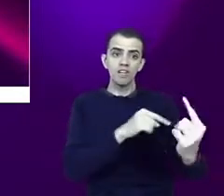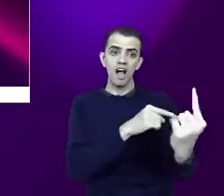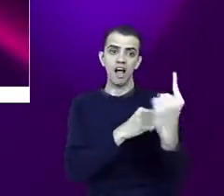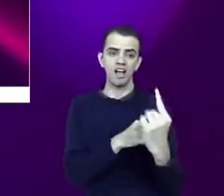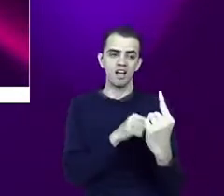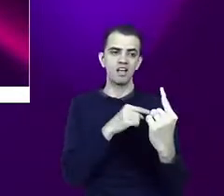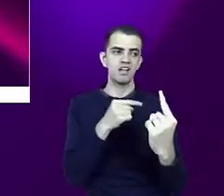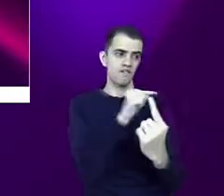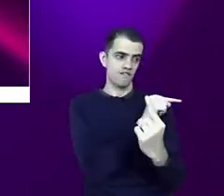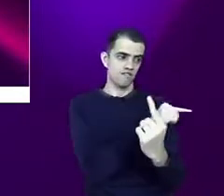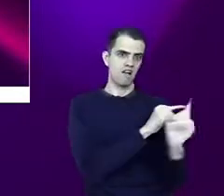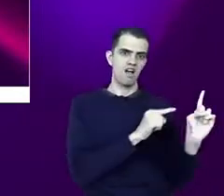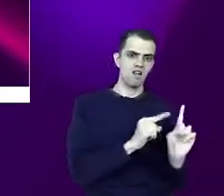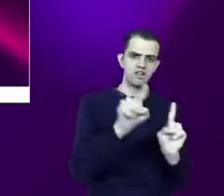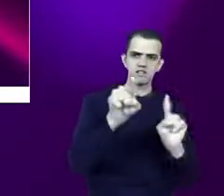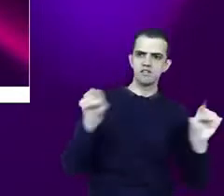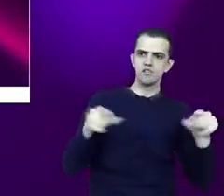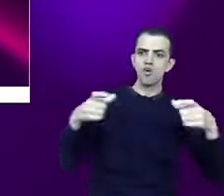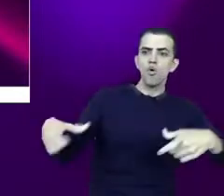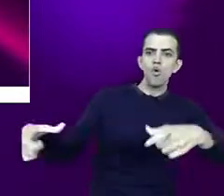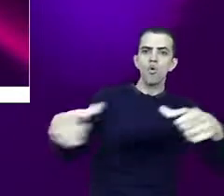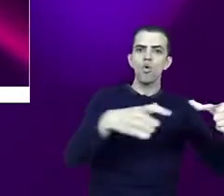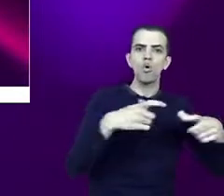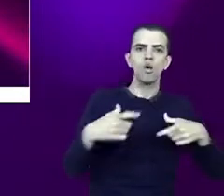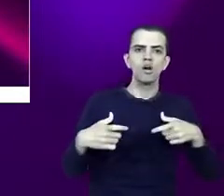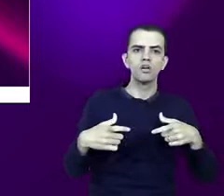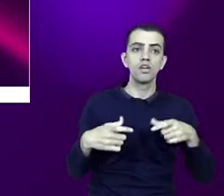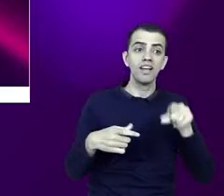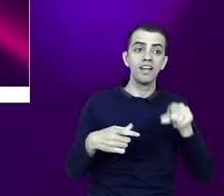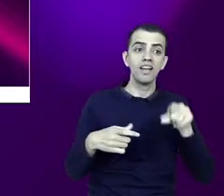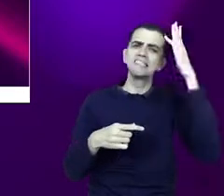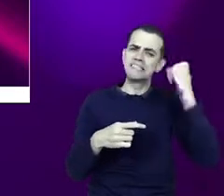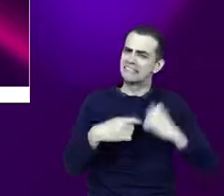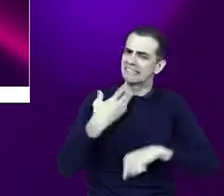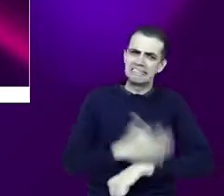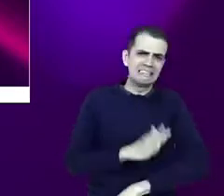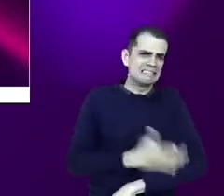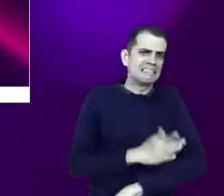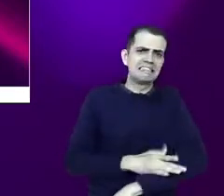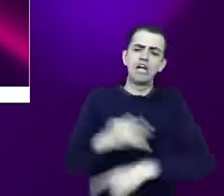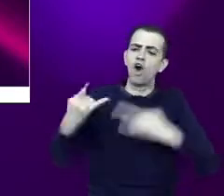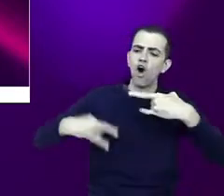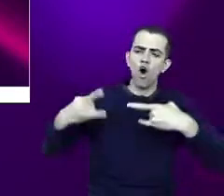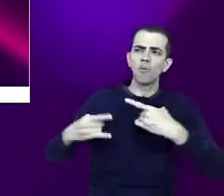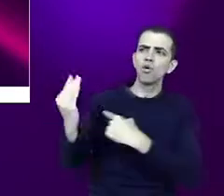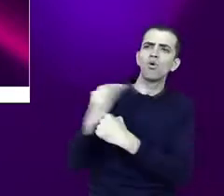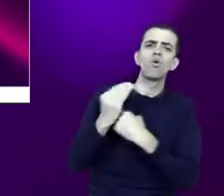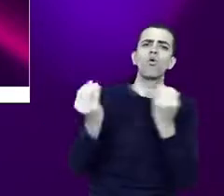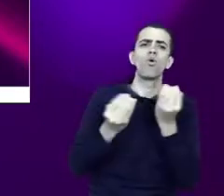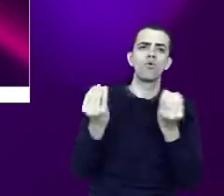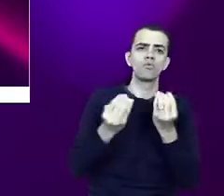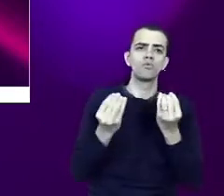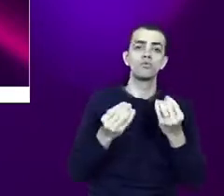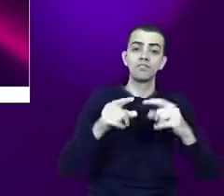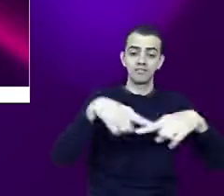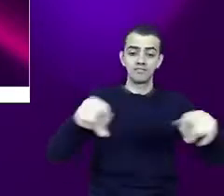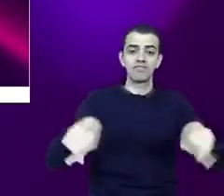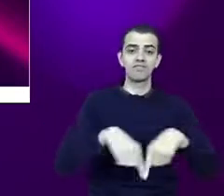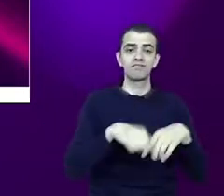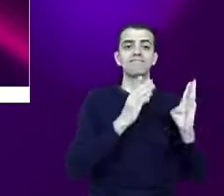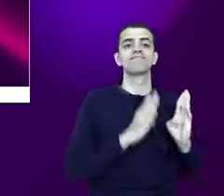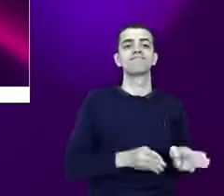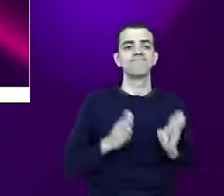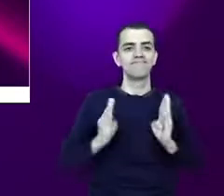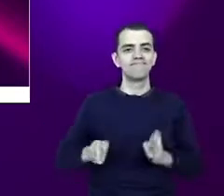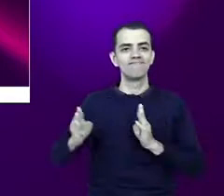treinados para a utilização do robô. Então, é uma equipe de sala e salas cirúrgicas mais organizadas e